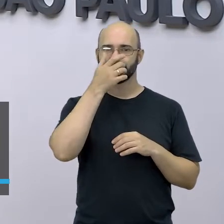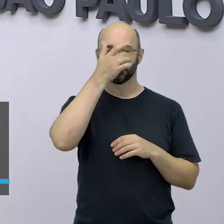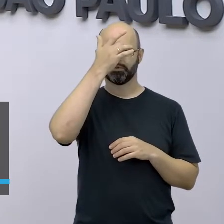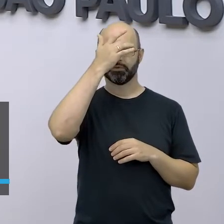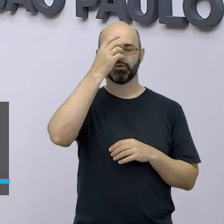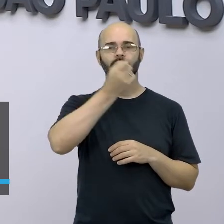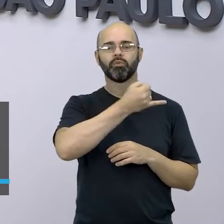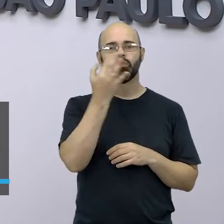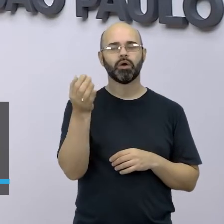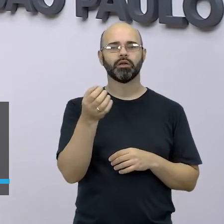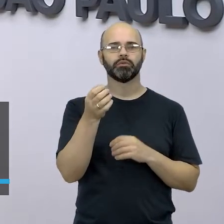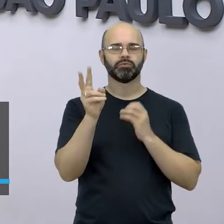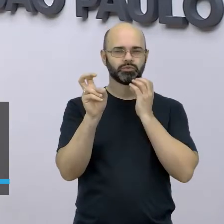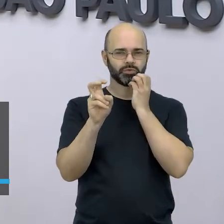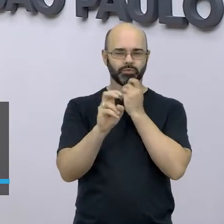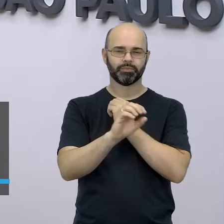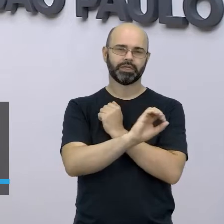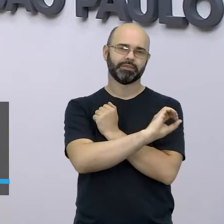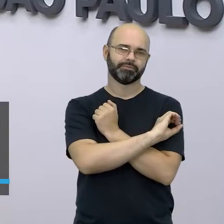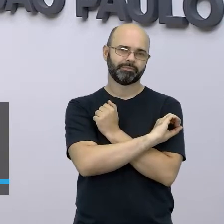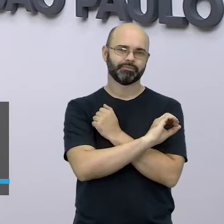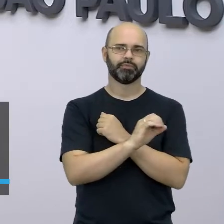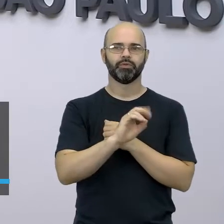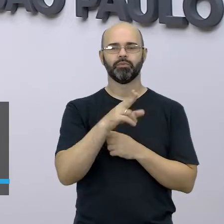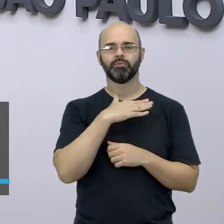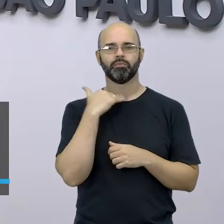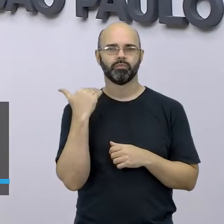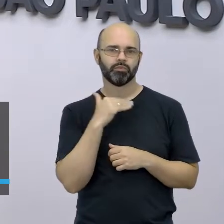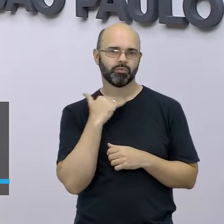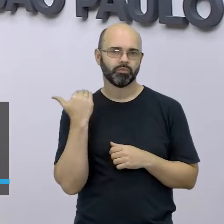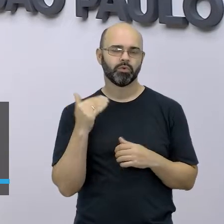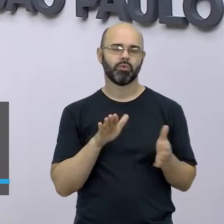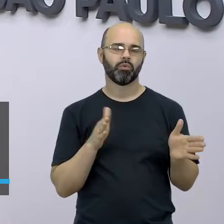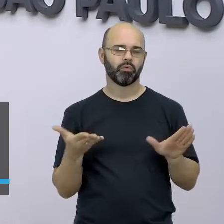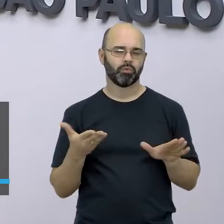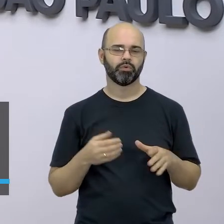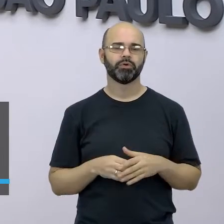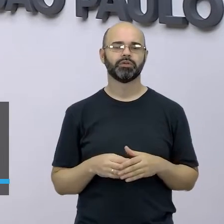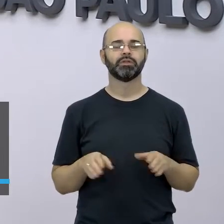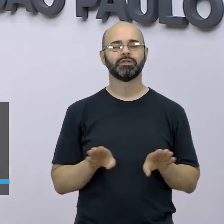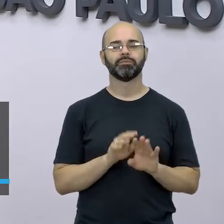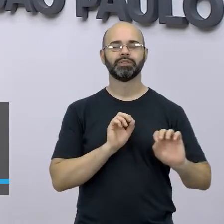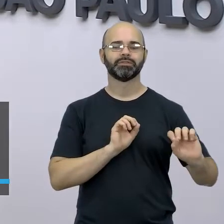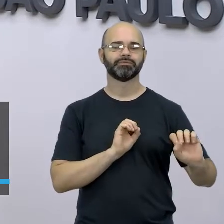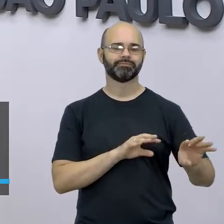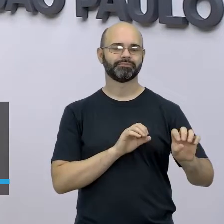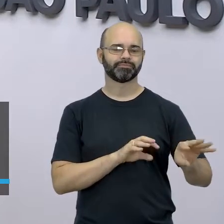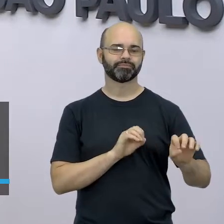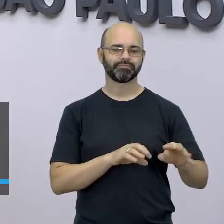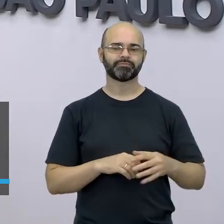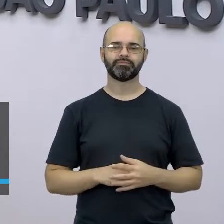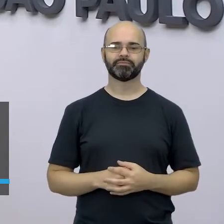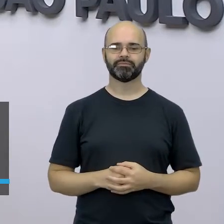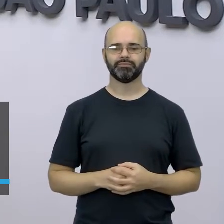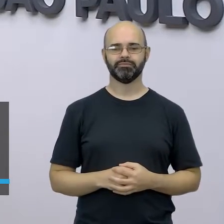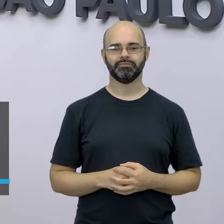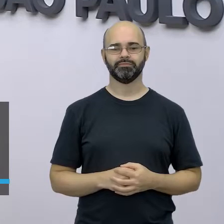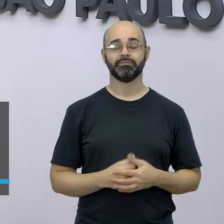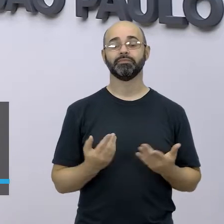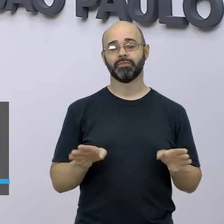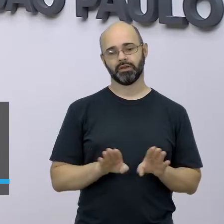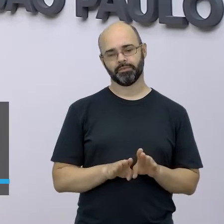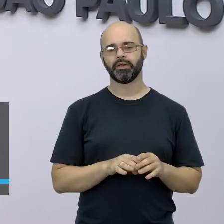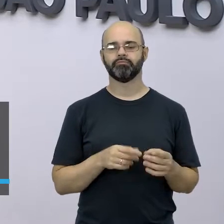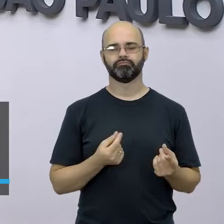de mortalidade, tem outros fatores também de educação, fatores e também de